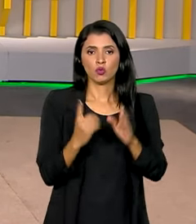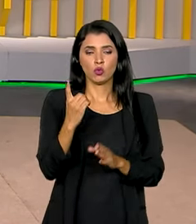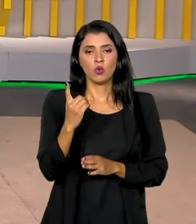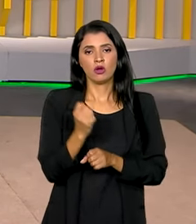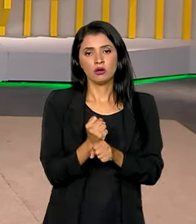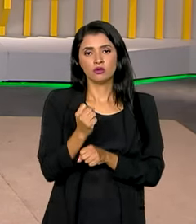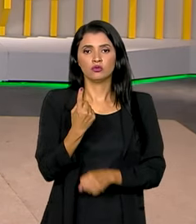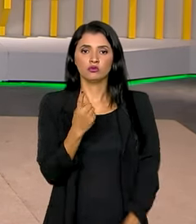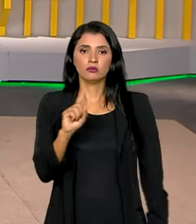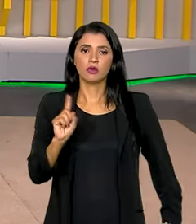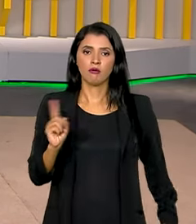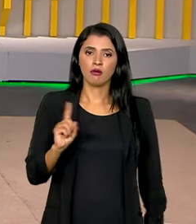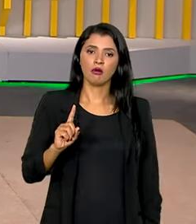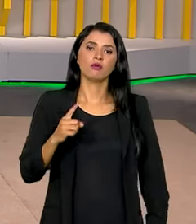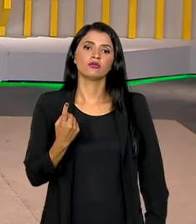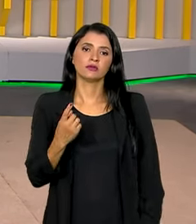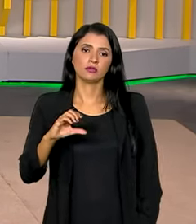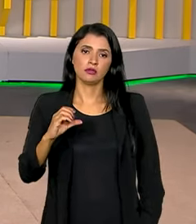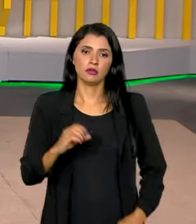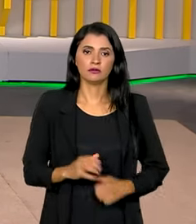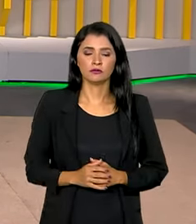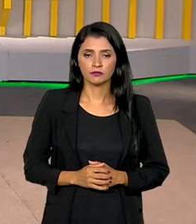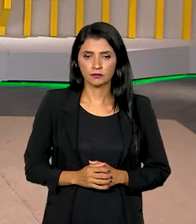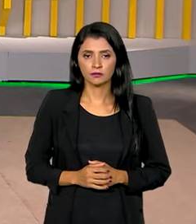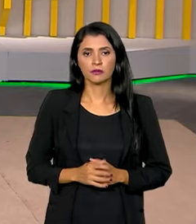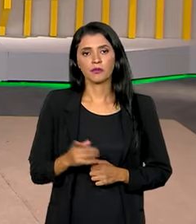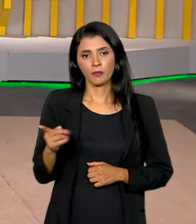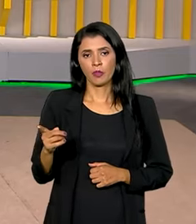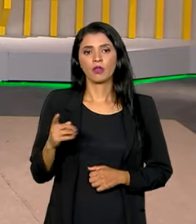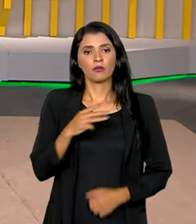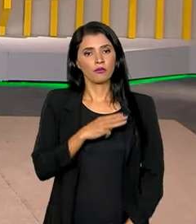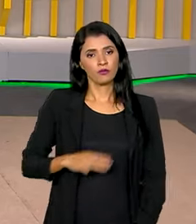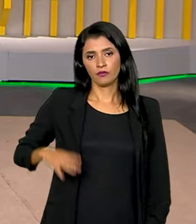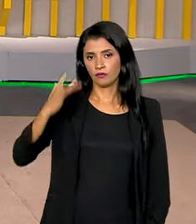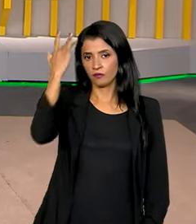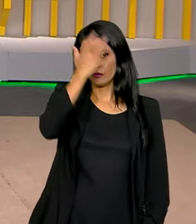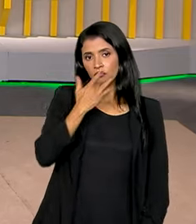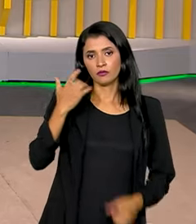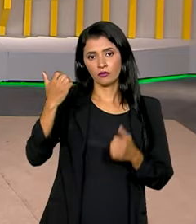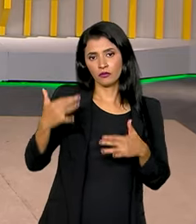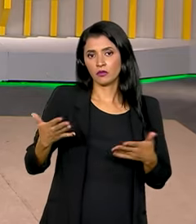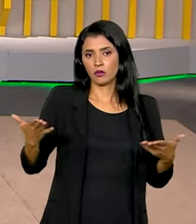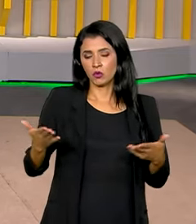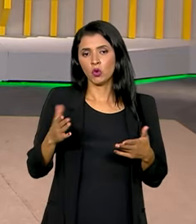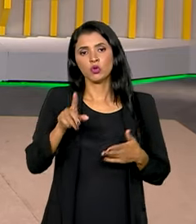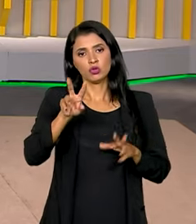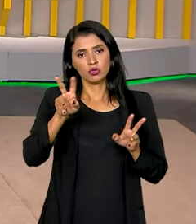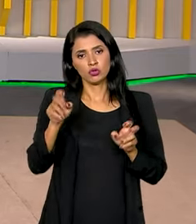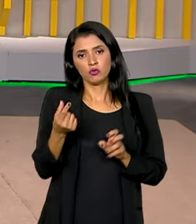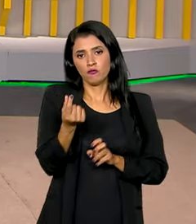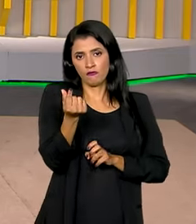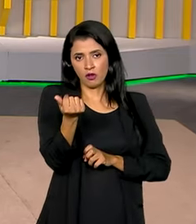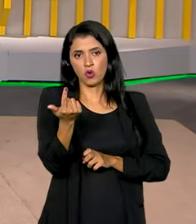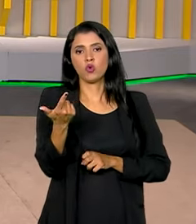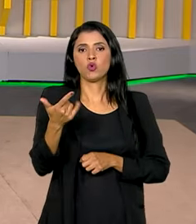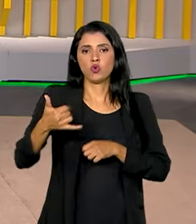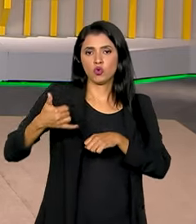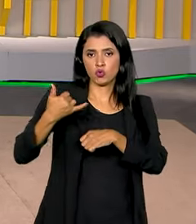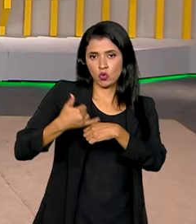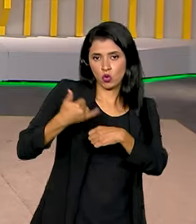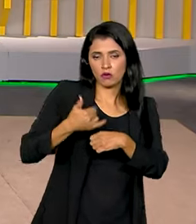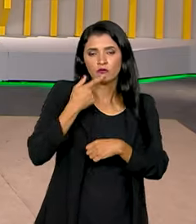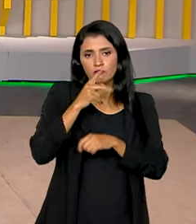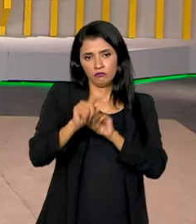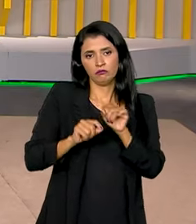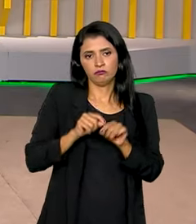R$ 1,01 por litro. E o ministro Fernando Haddad falou hoje sobre o preço do óleo diesel. Haddad confirmou que